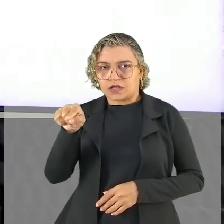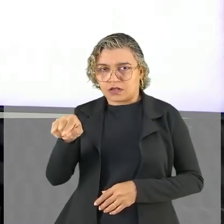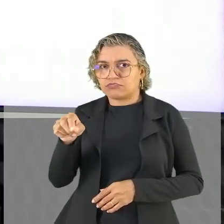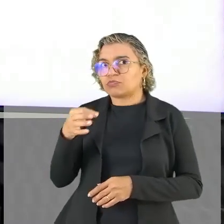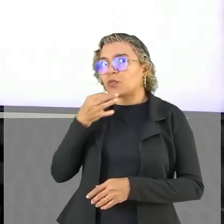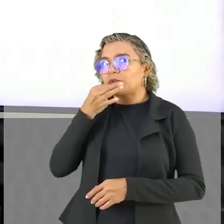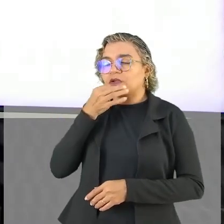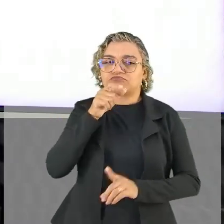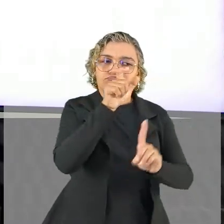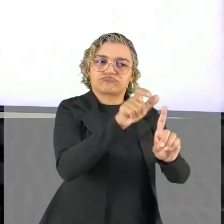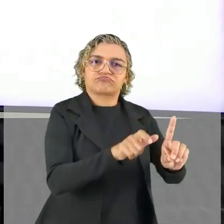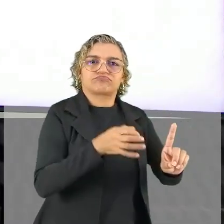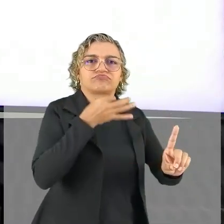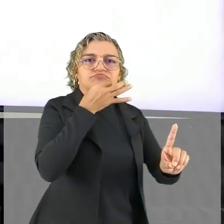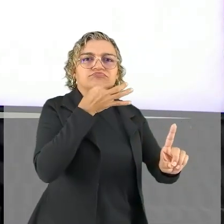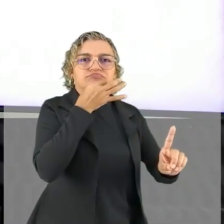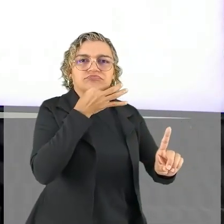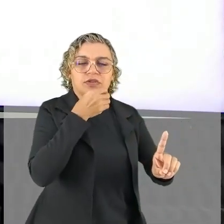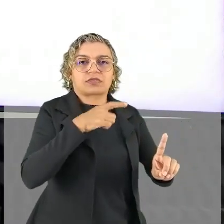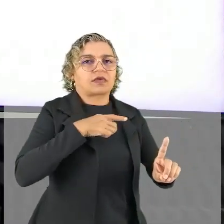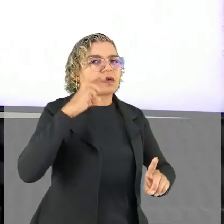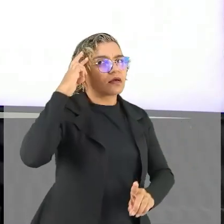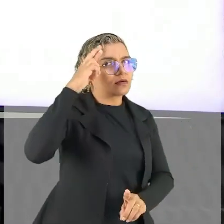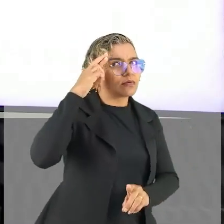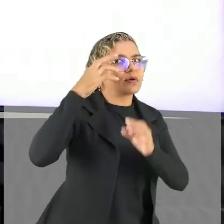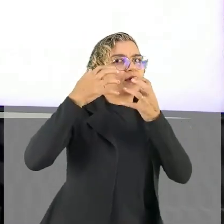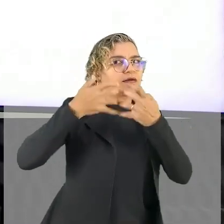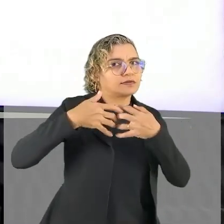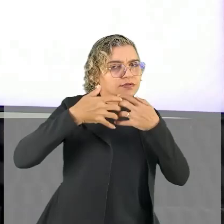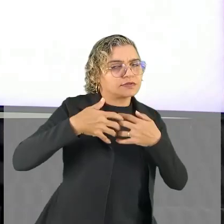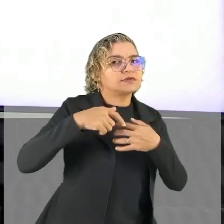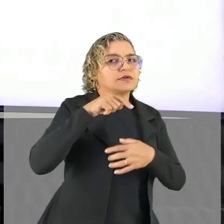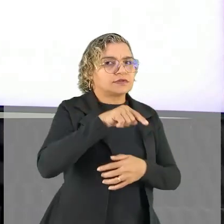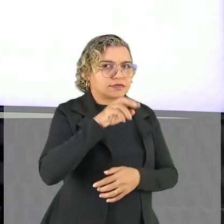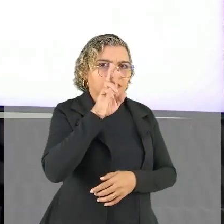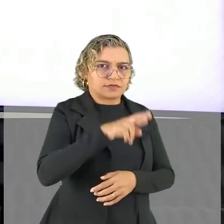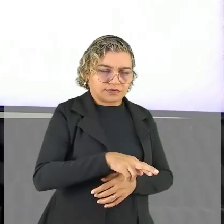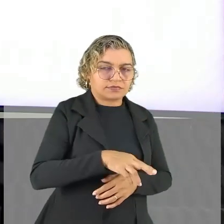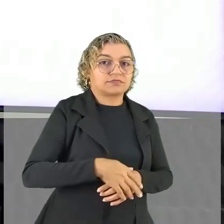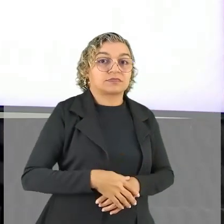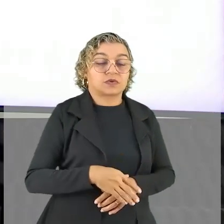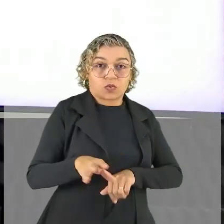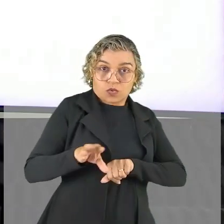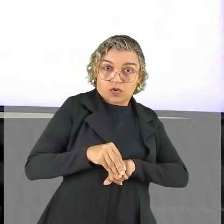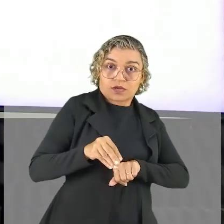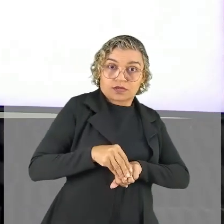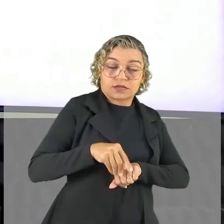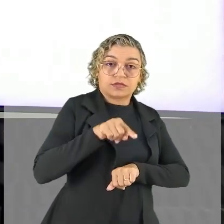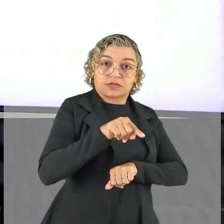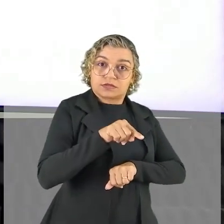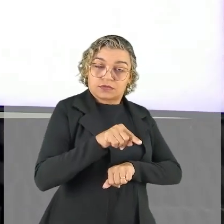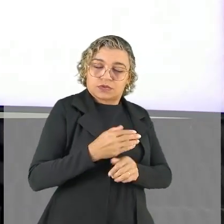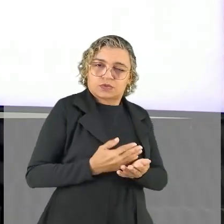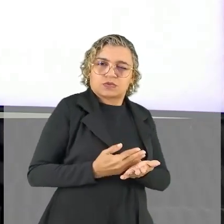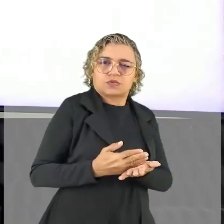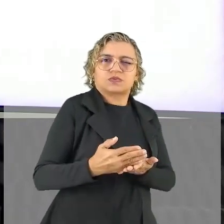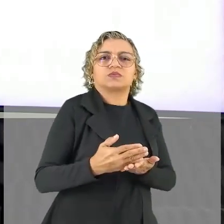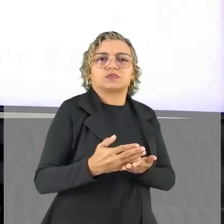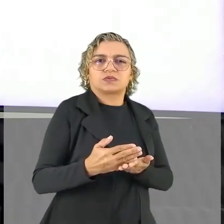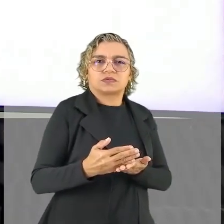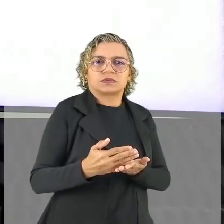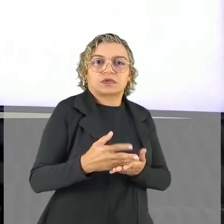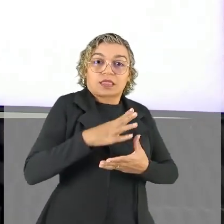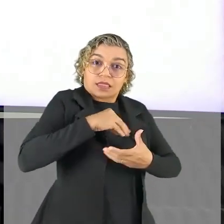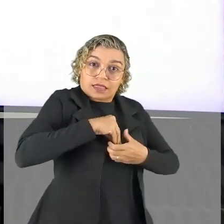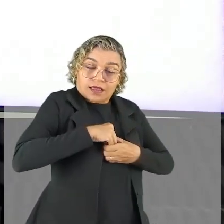temos o Descartes e os racionalistas. Ou seja, o Descartes vai dizer, e os racionalistas também, que o conhecimento, ele começa na